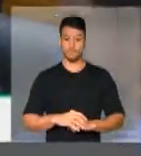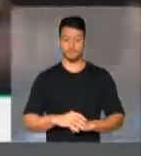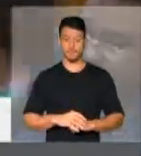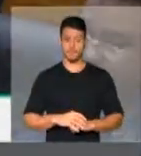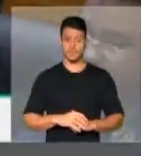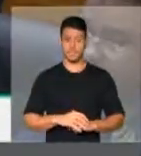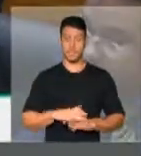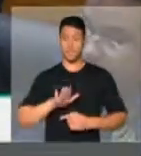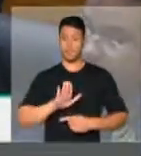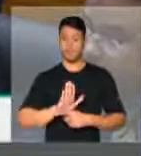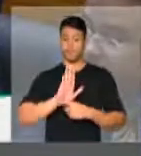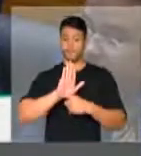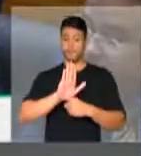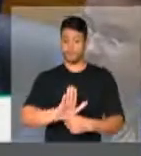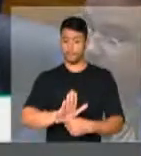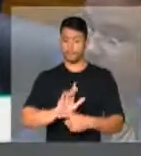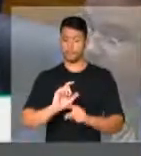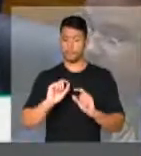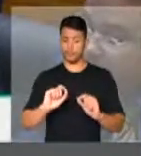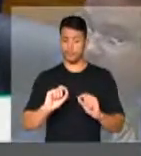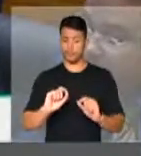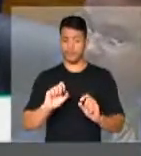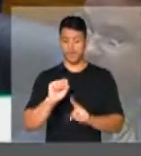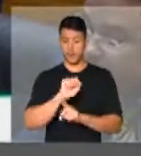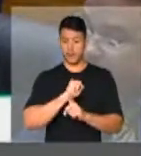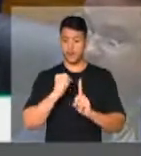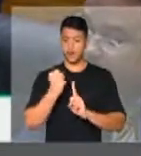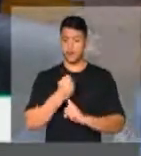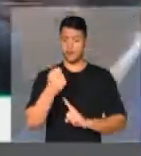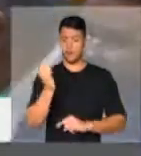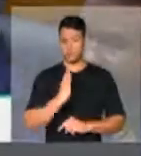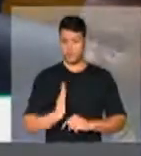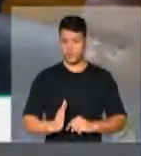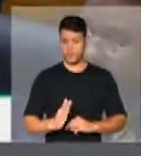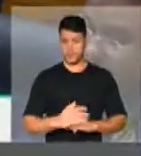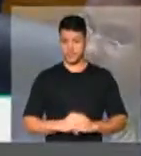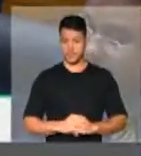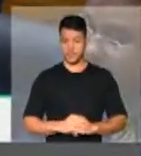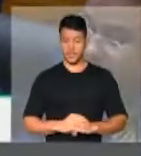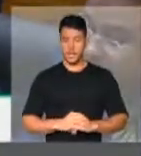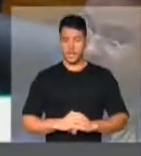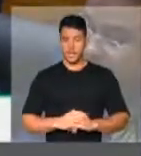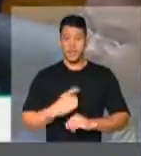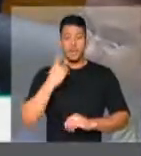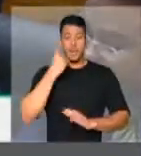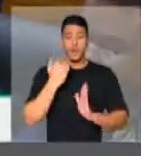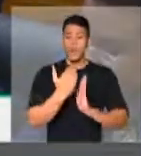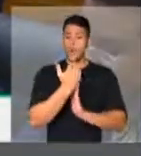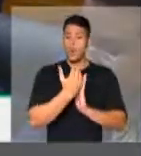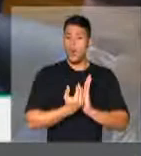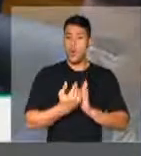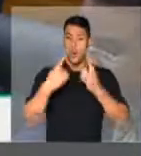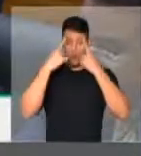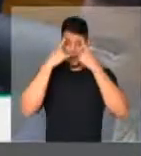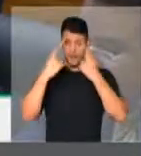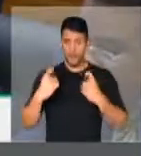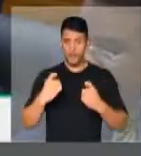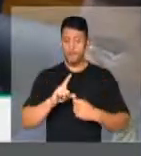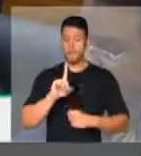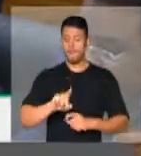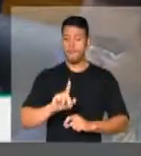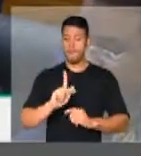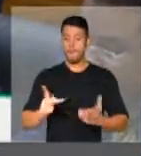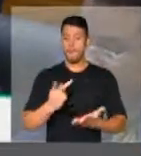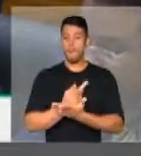dando uma grande contribuição exatamente para a sociedade brasileira na busca exatamente de diminuir a criminalidade e a violência. E isso se